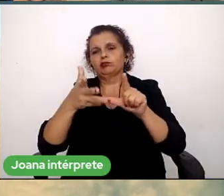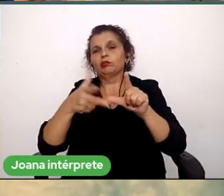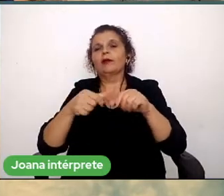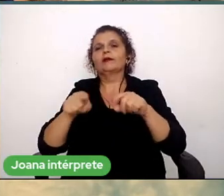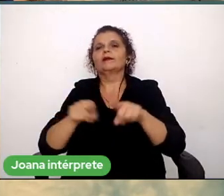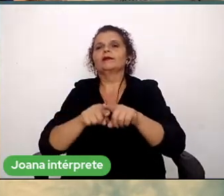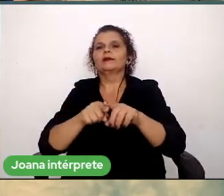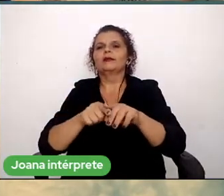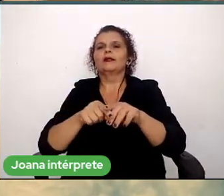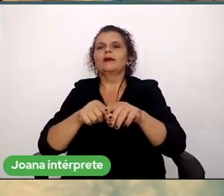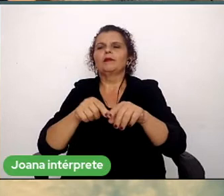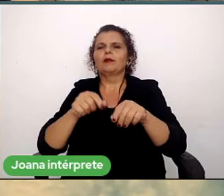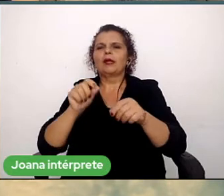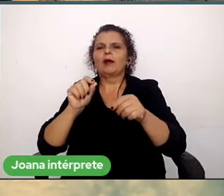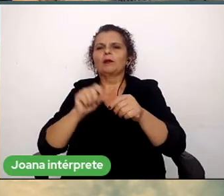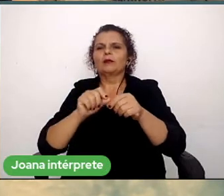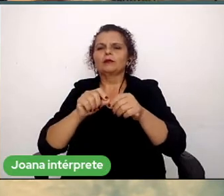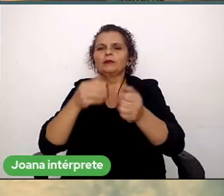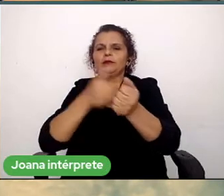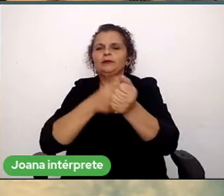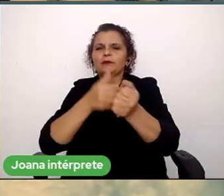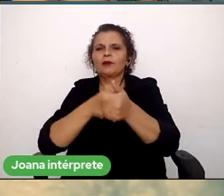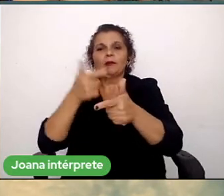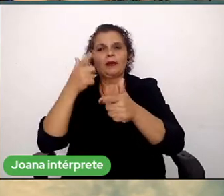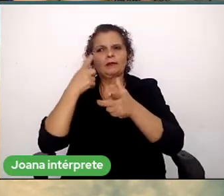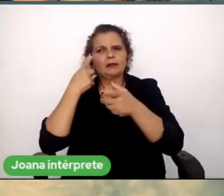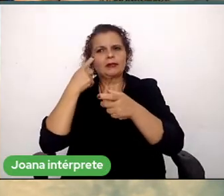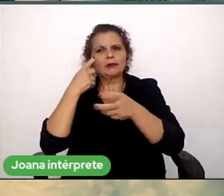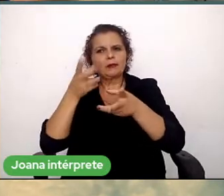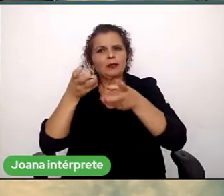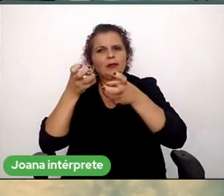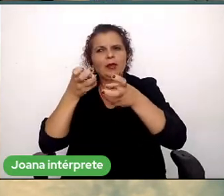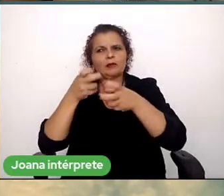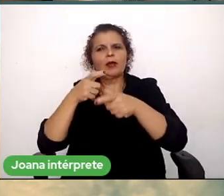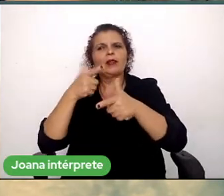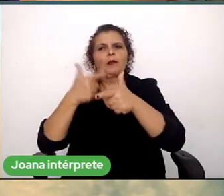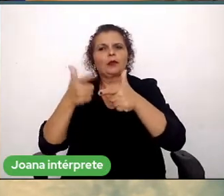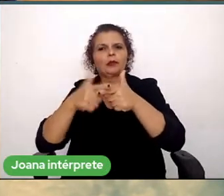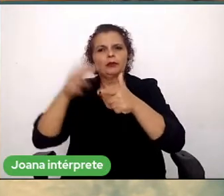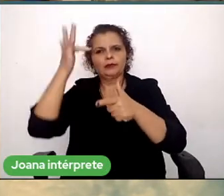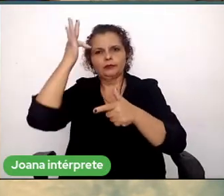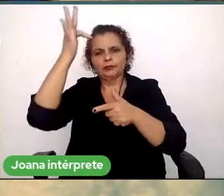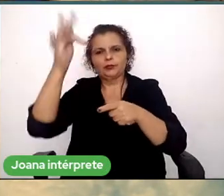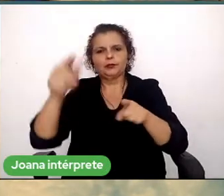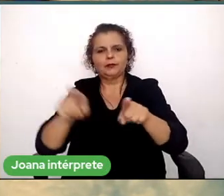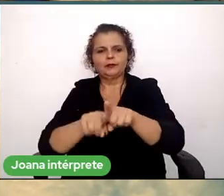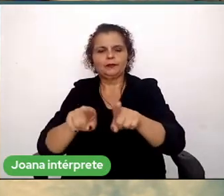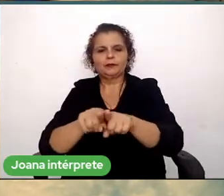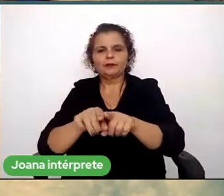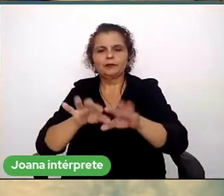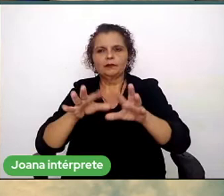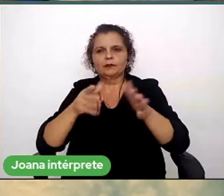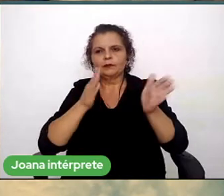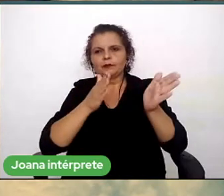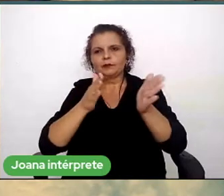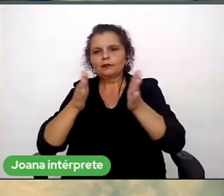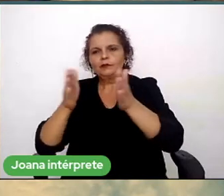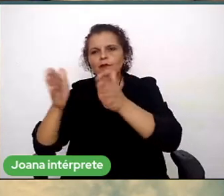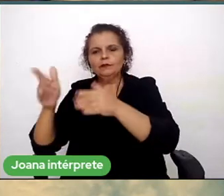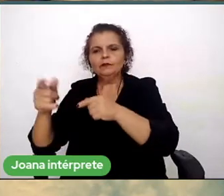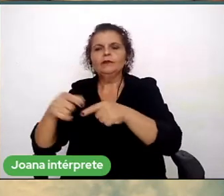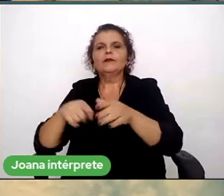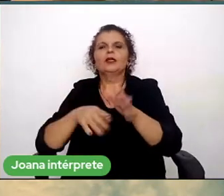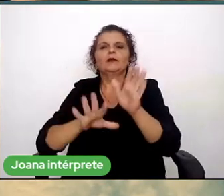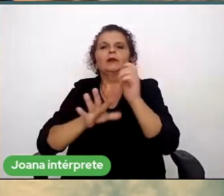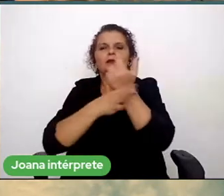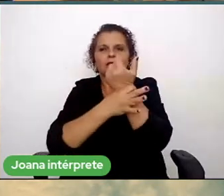antecipar um pouco potenciais problemas também tá nessa questão de observabilidade e permeando todo o processo de desenvolvimento questões de